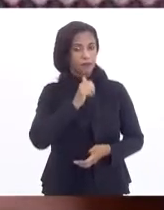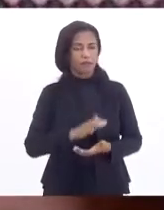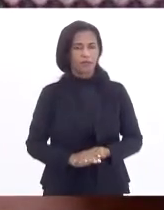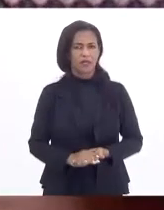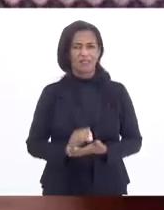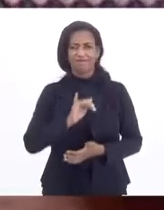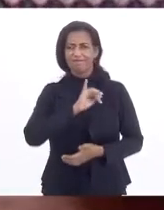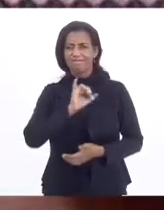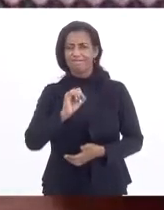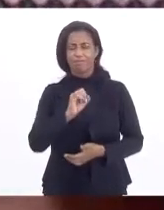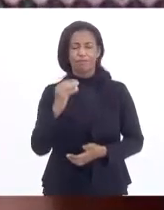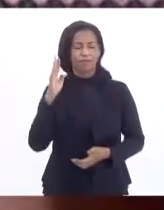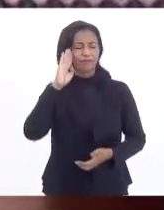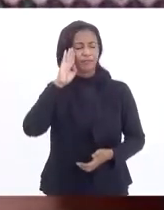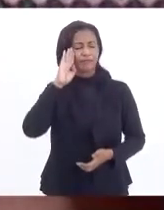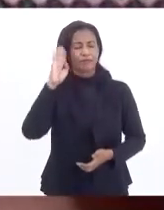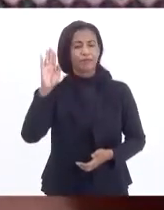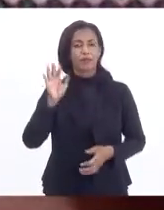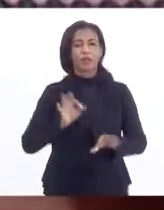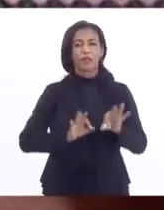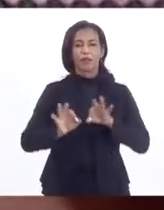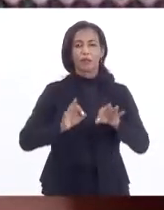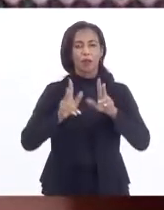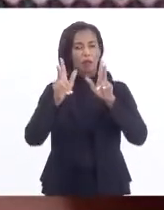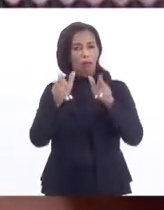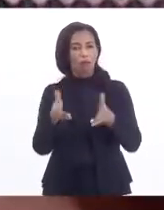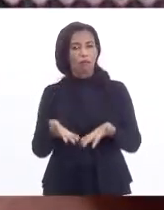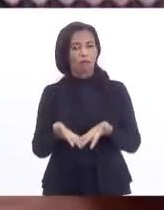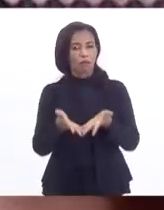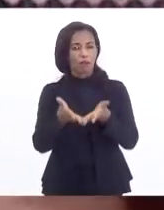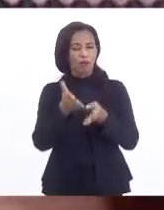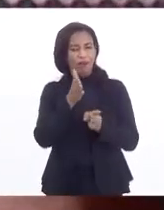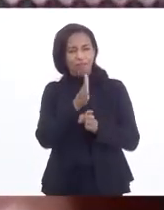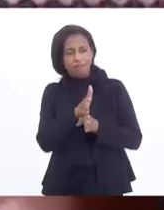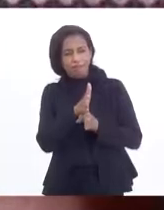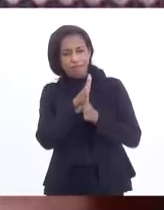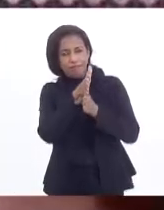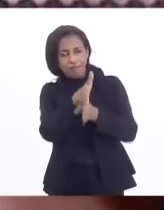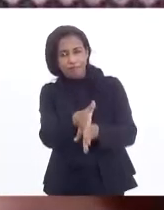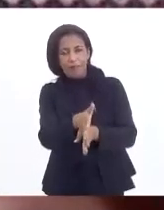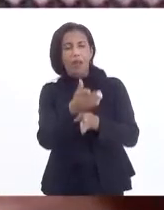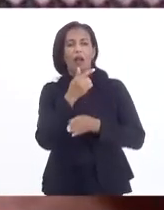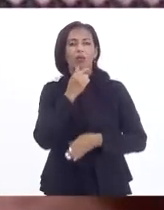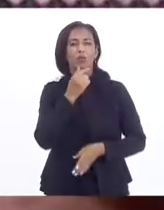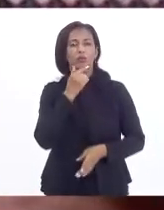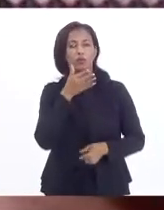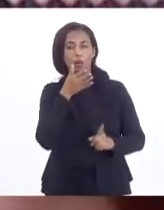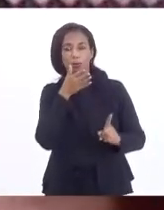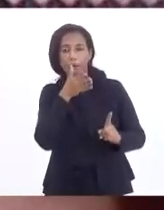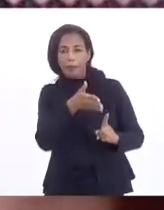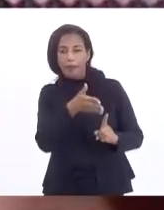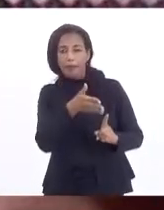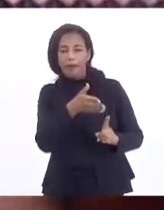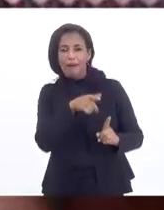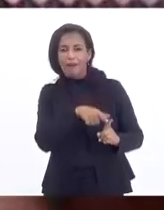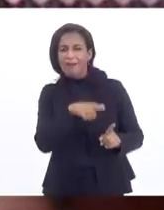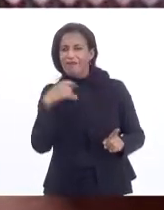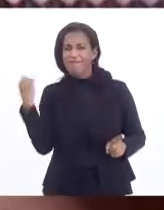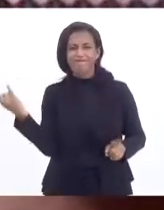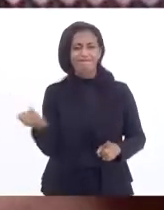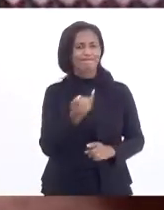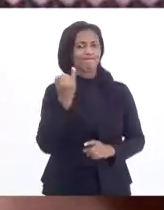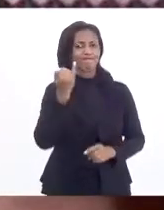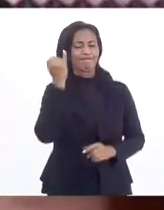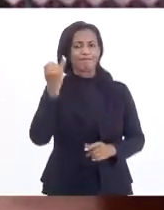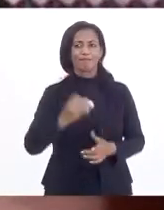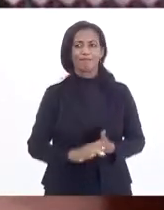é fundamental. E um projeto como esse, que é direcionado aos homens, é